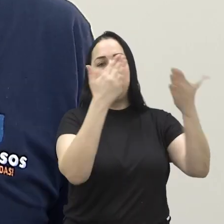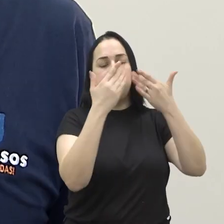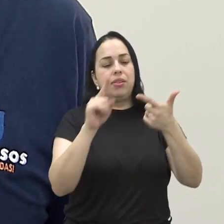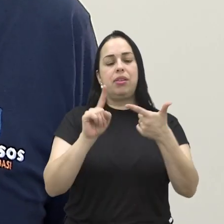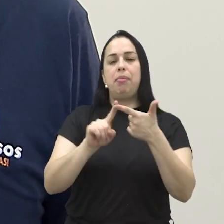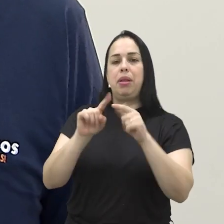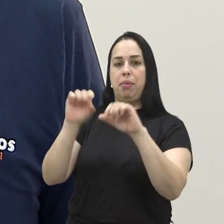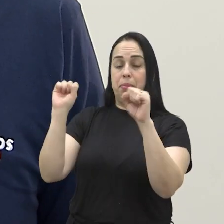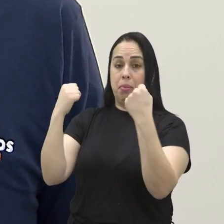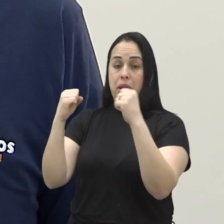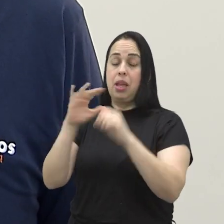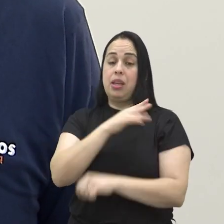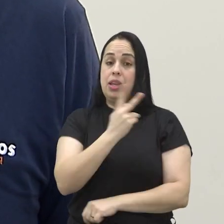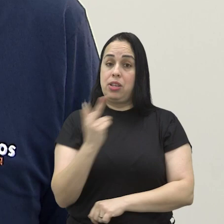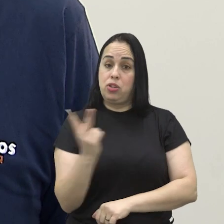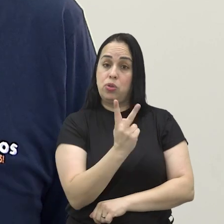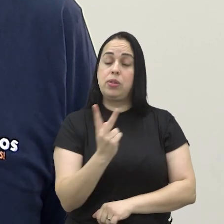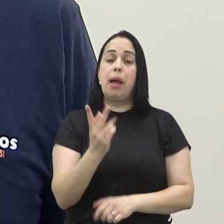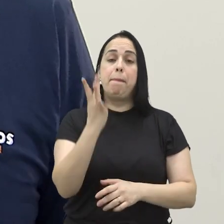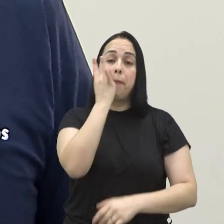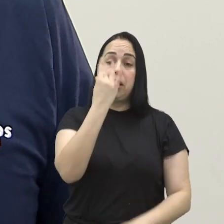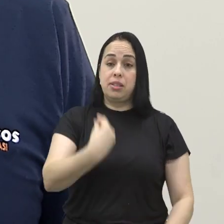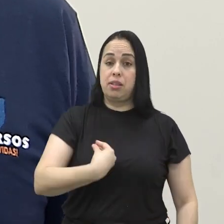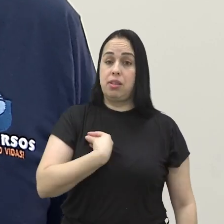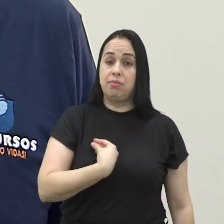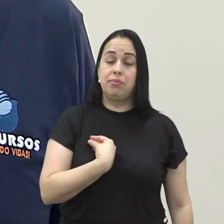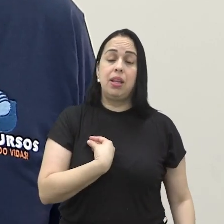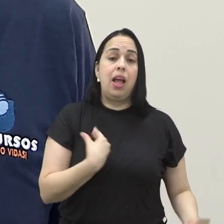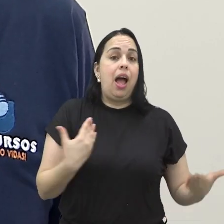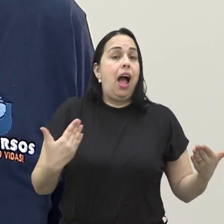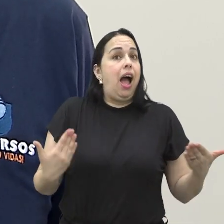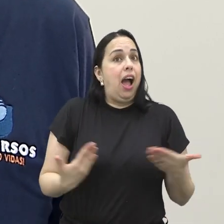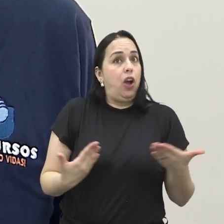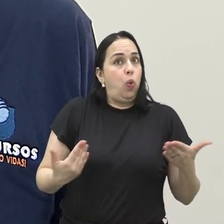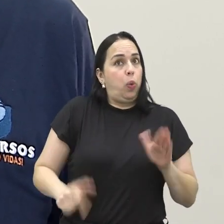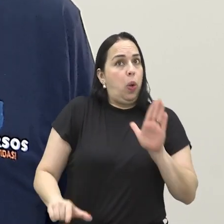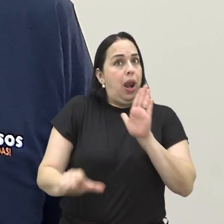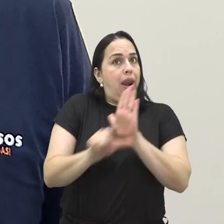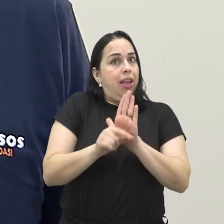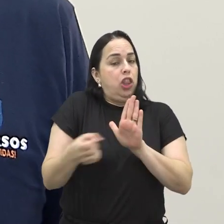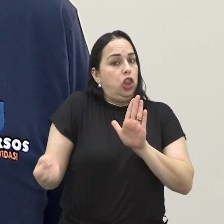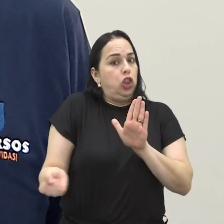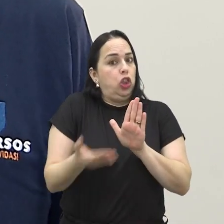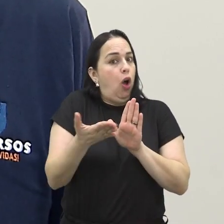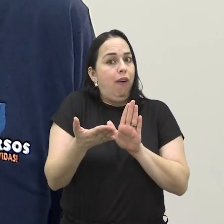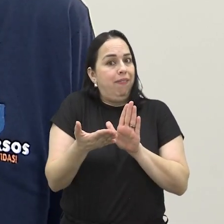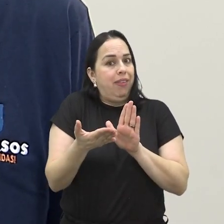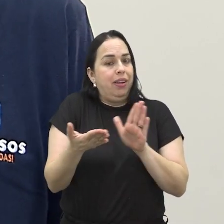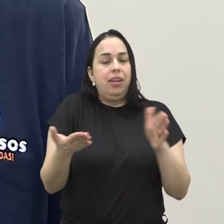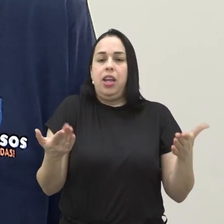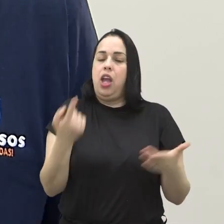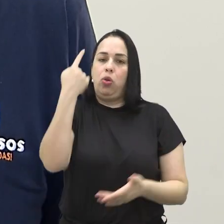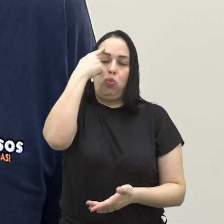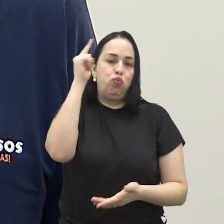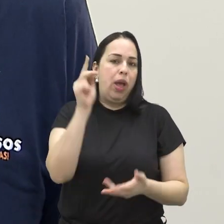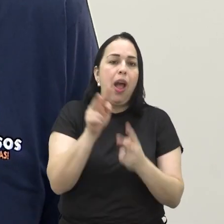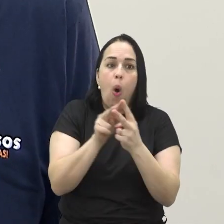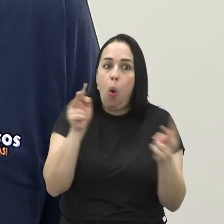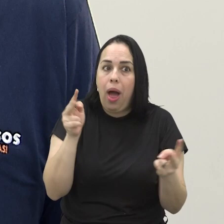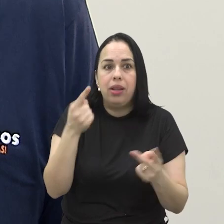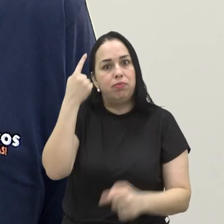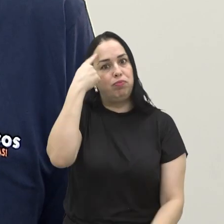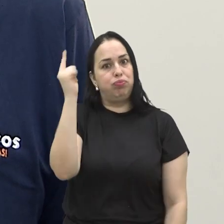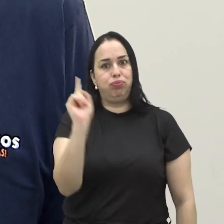feitos só presencialmente, né? Eu não sei como que eles vão fazer, qual que é a solução para um TAF online,